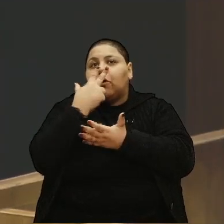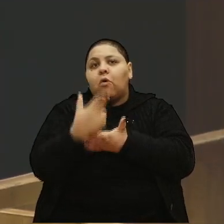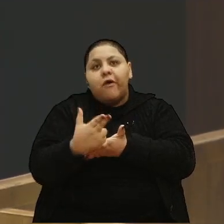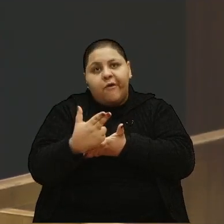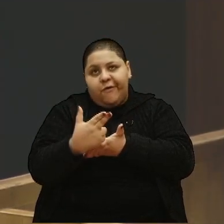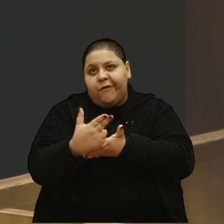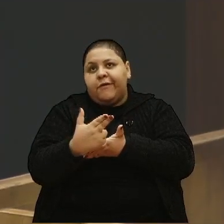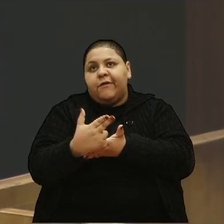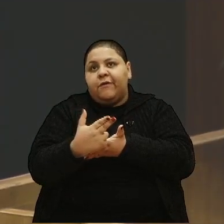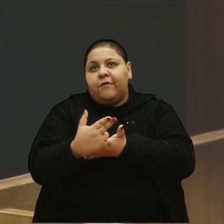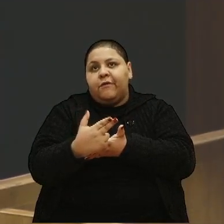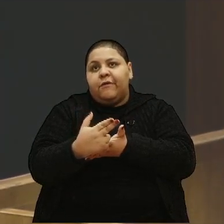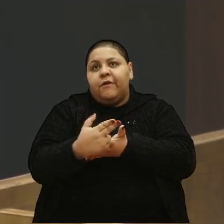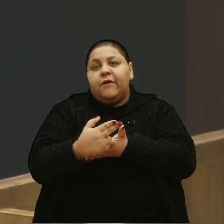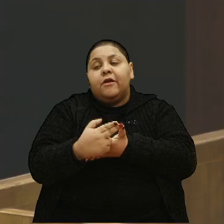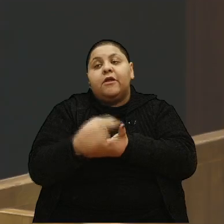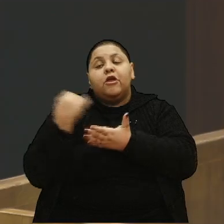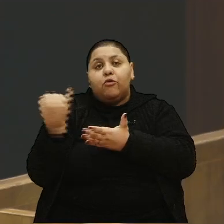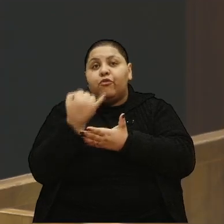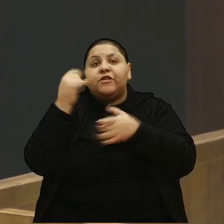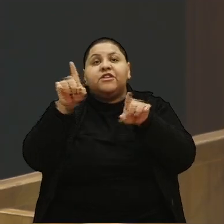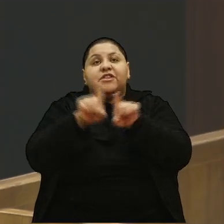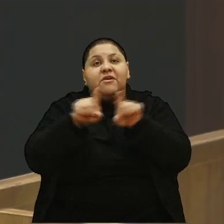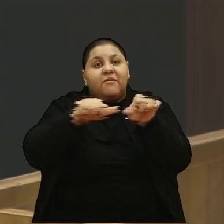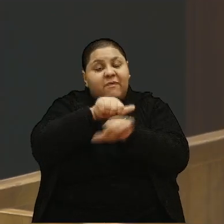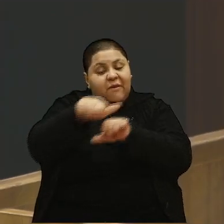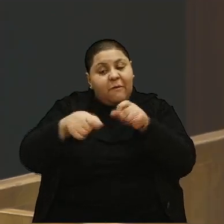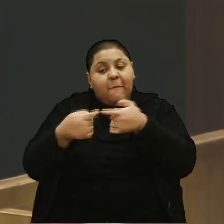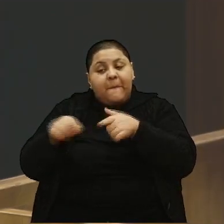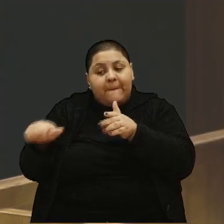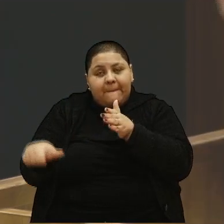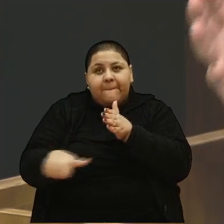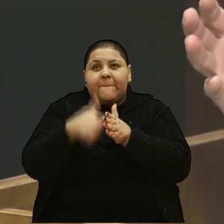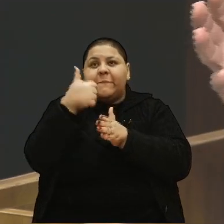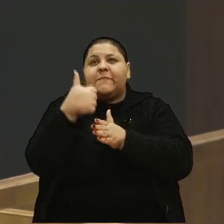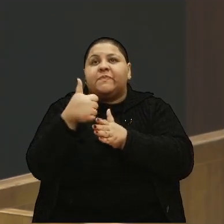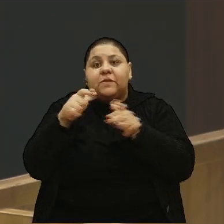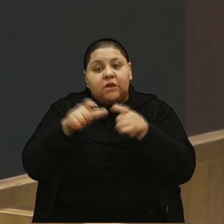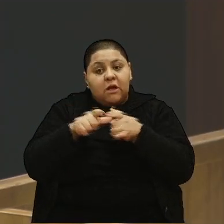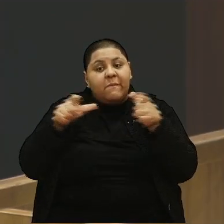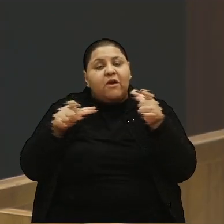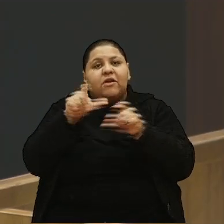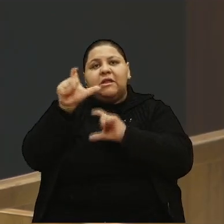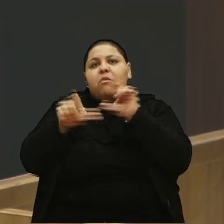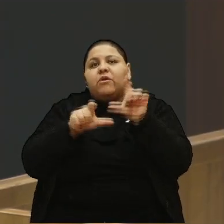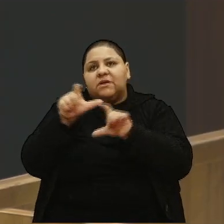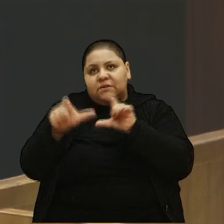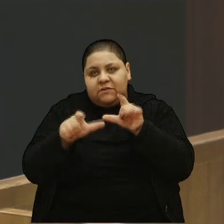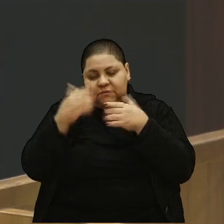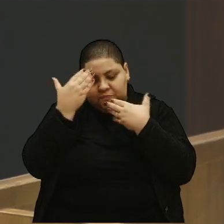Uma coisa ou outra pontual vai ser mudada, mas vai melhorar para a maioria da população.